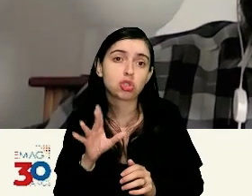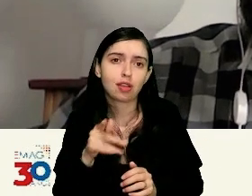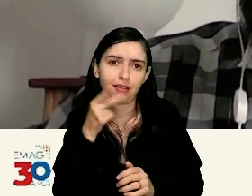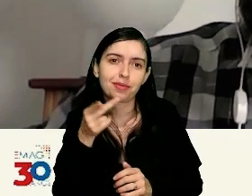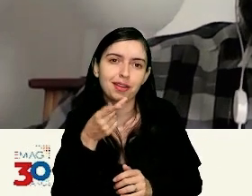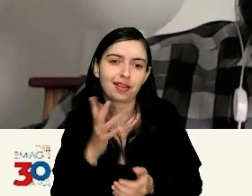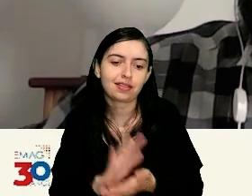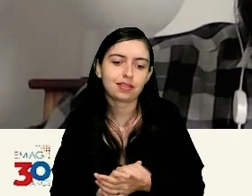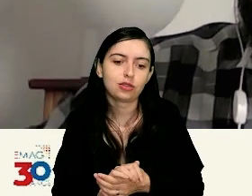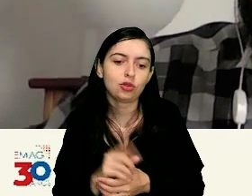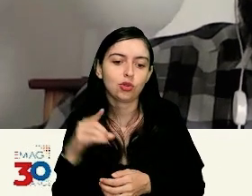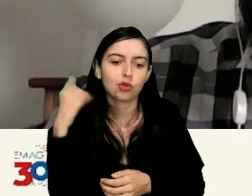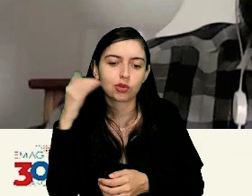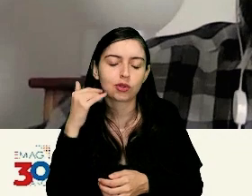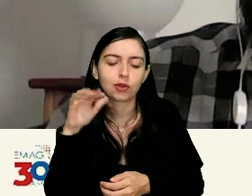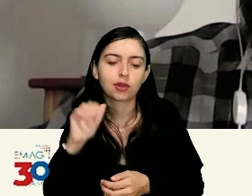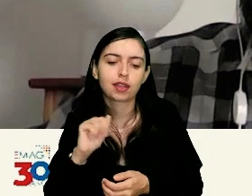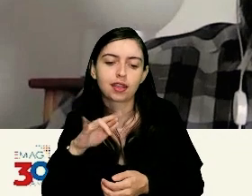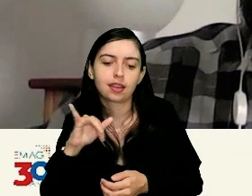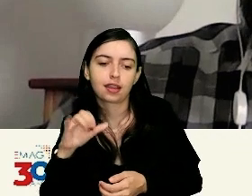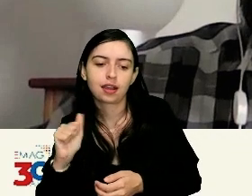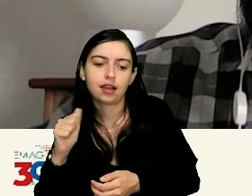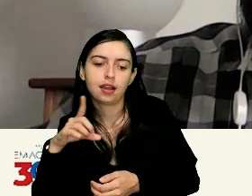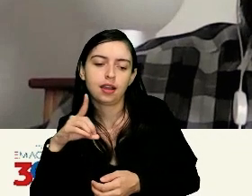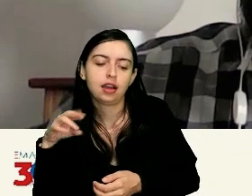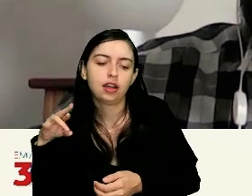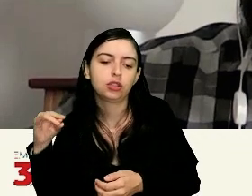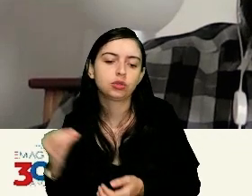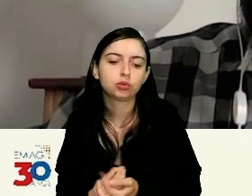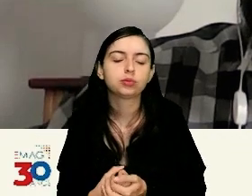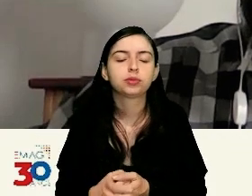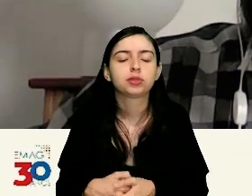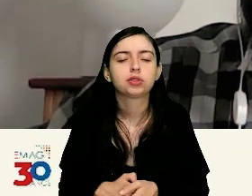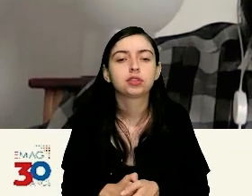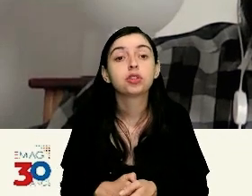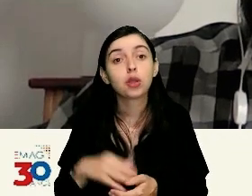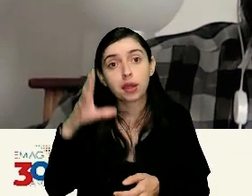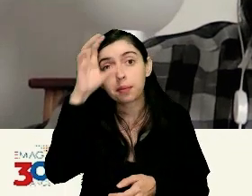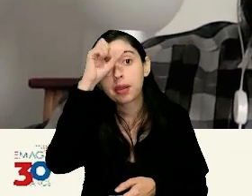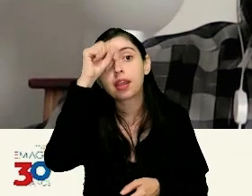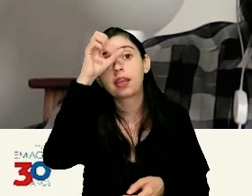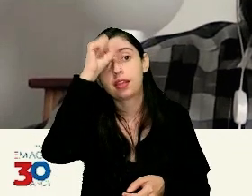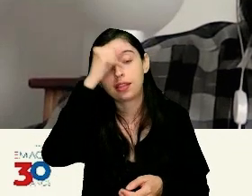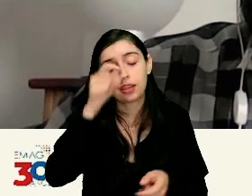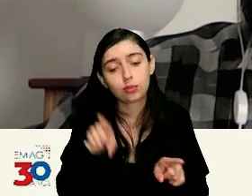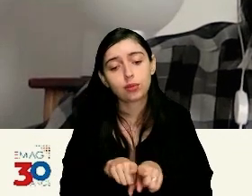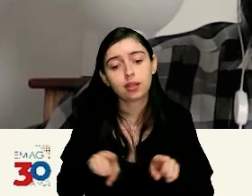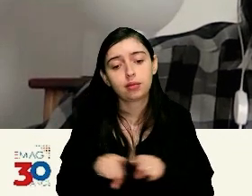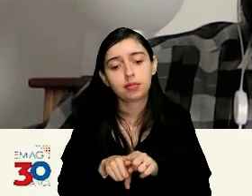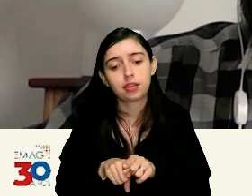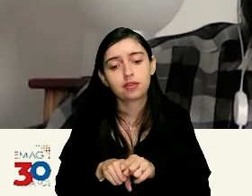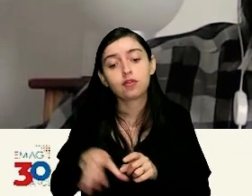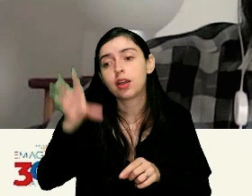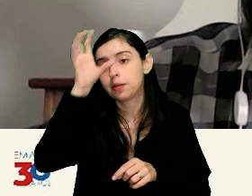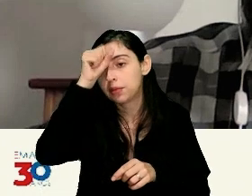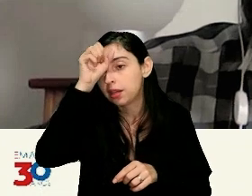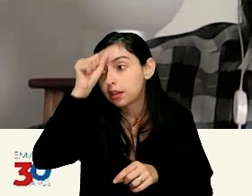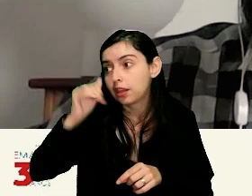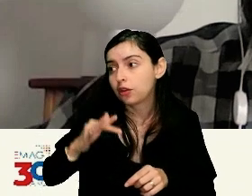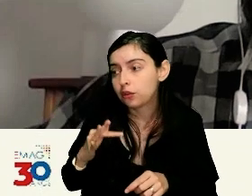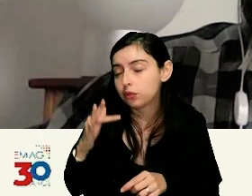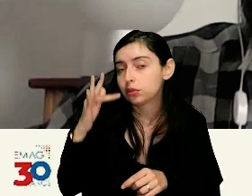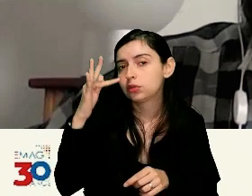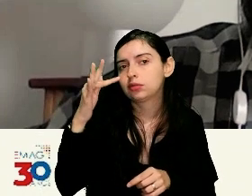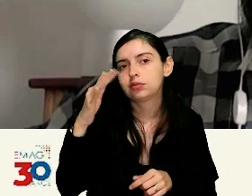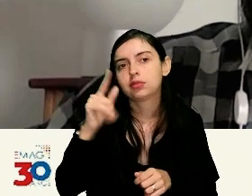que perguntou, né? Eu estou aprendendo também, vou aprender daqui para frente, porque para mim é uma coisa que aconteceu há um mês, né?